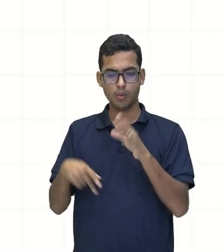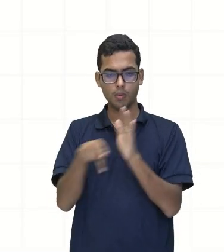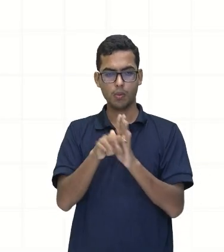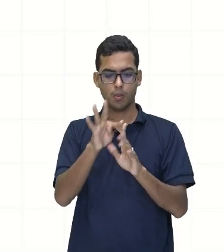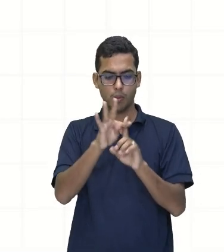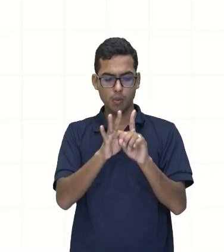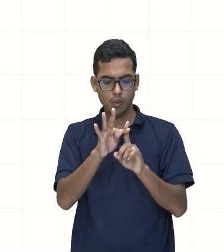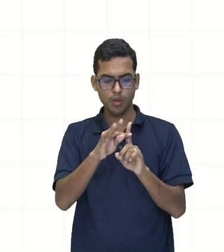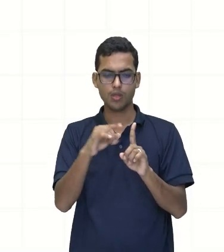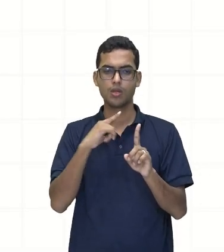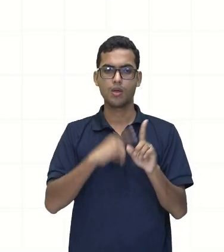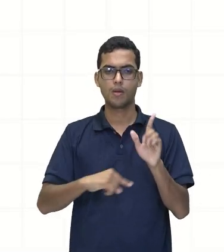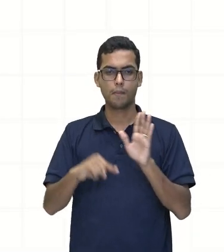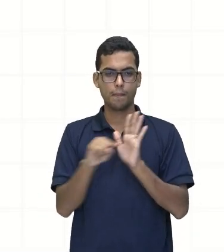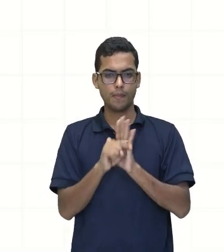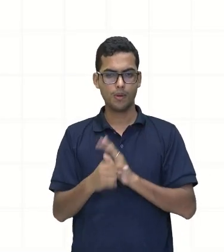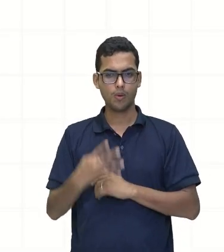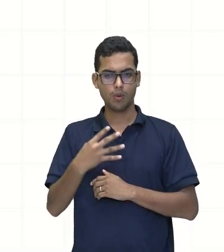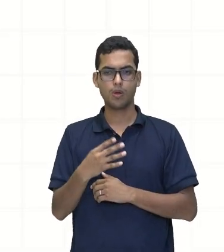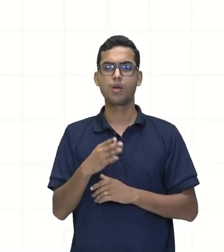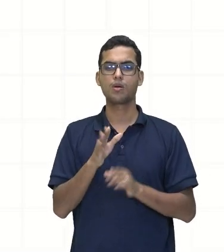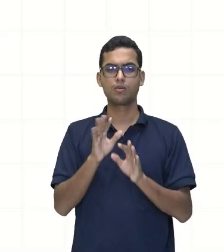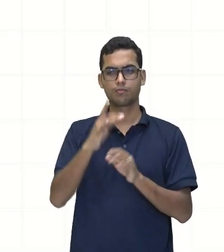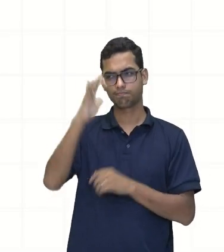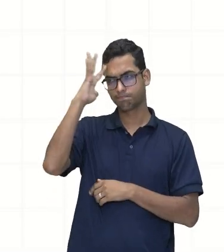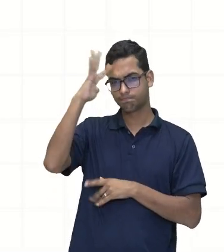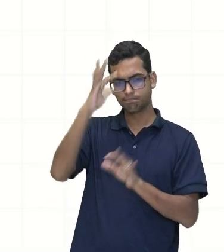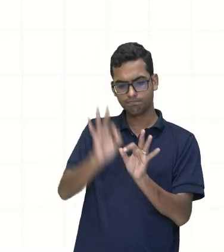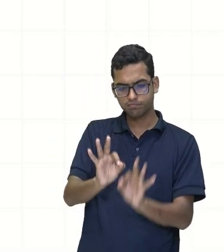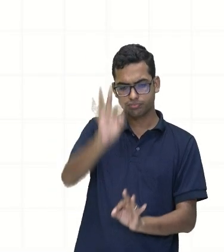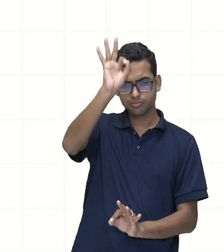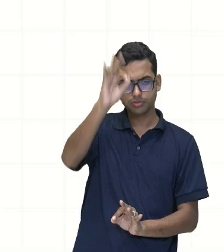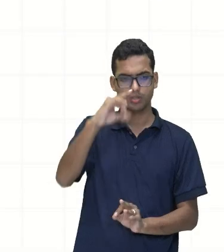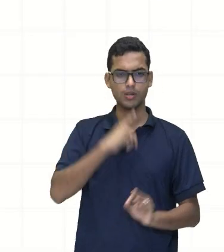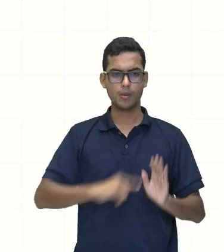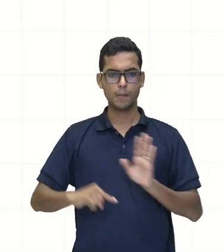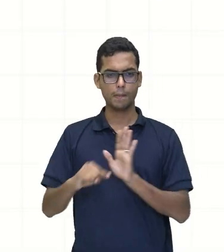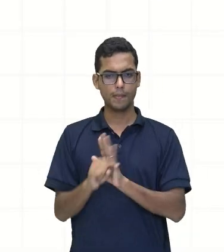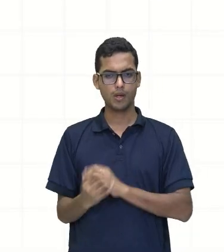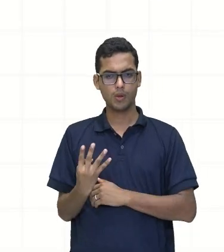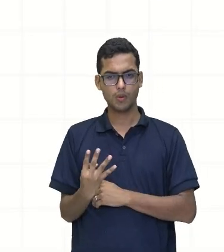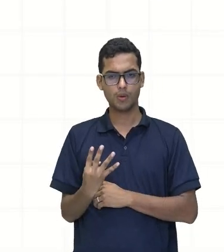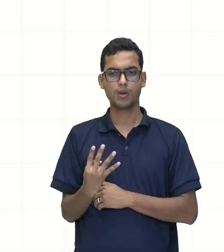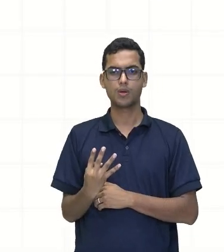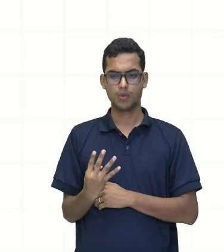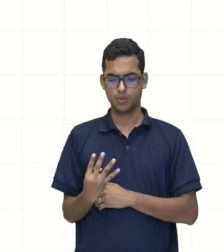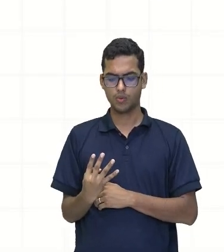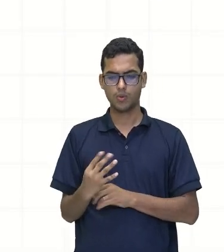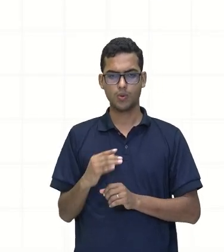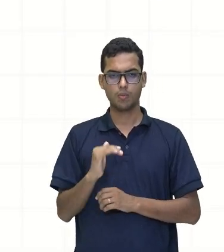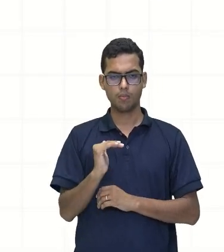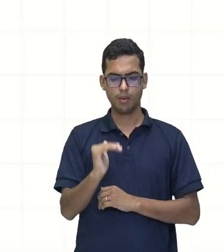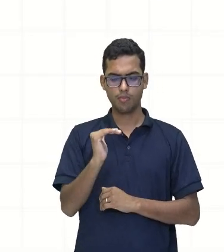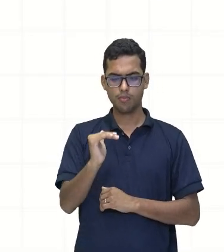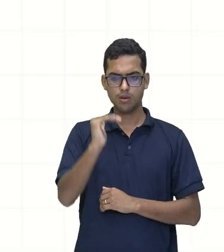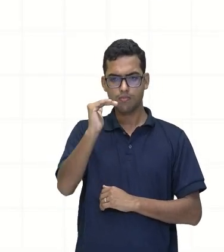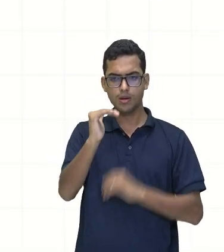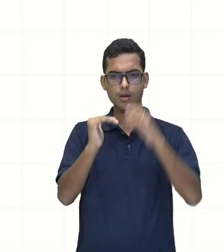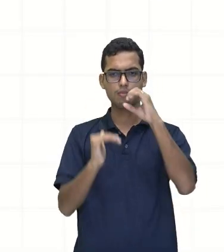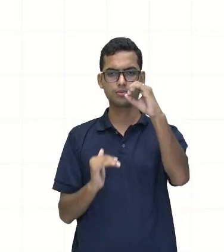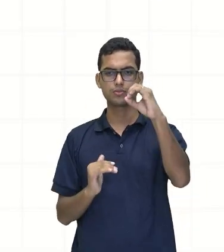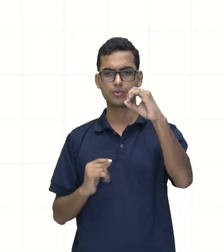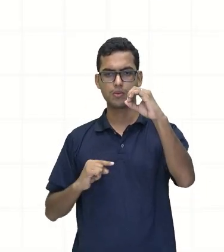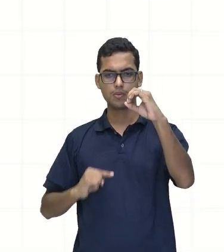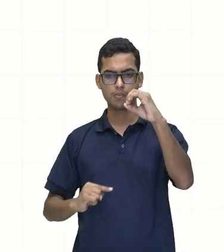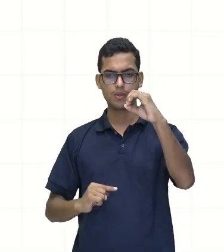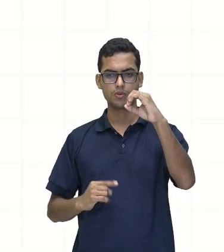3, menos 2, menos 1. E aqui é 0. Então, basta a gente saber, né?